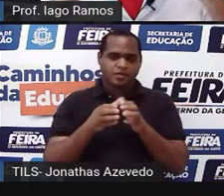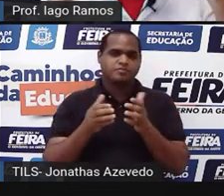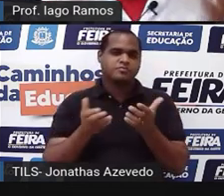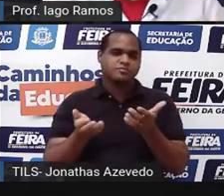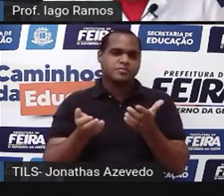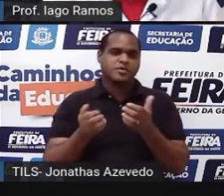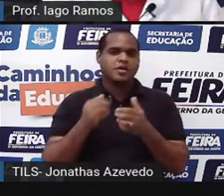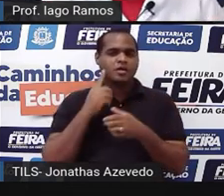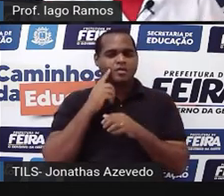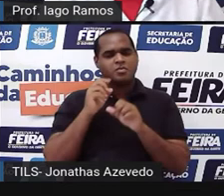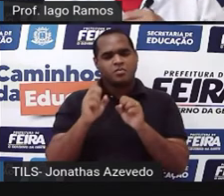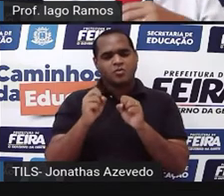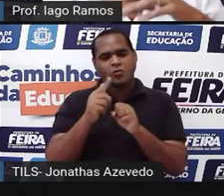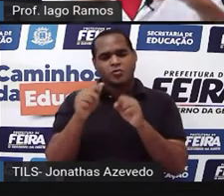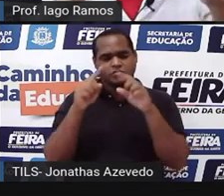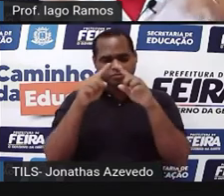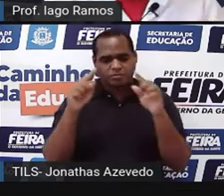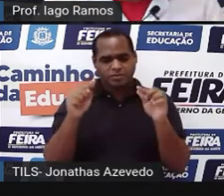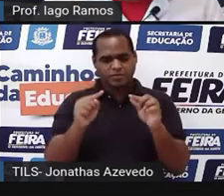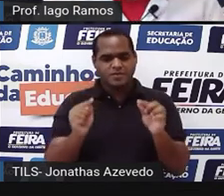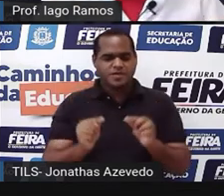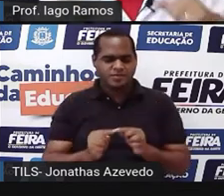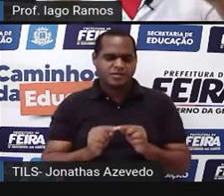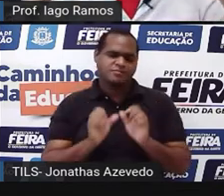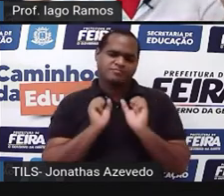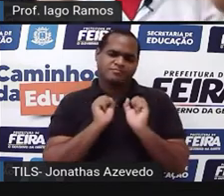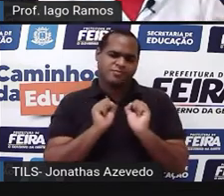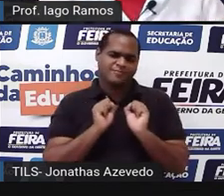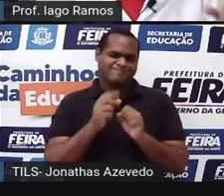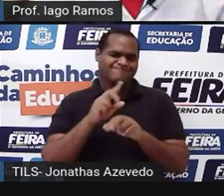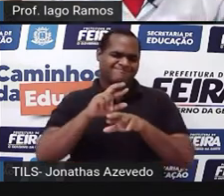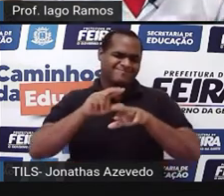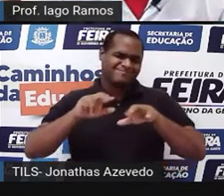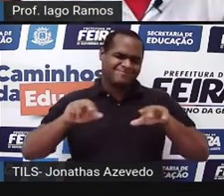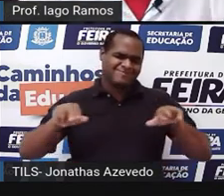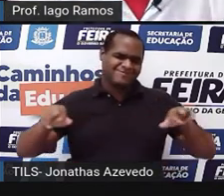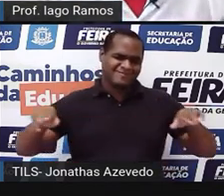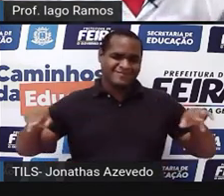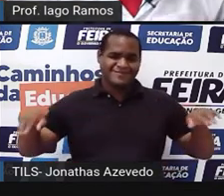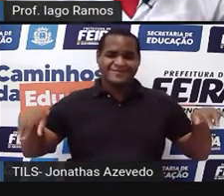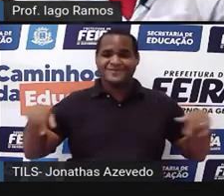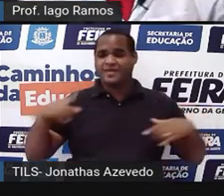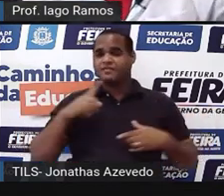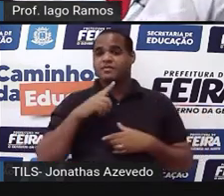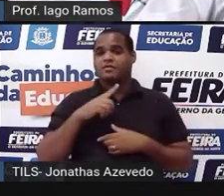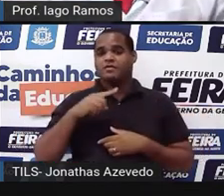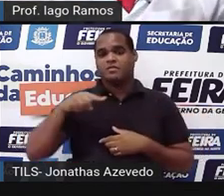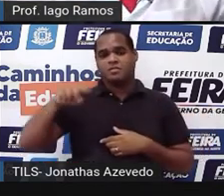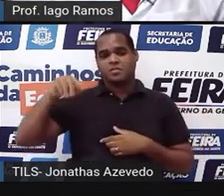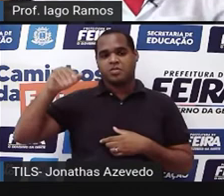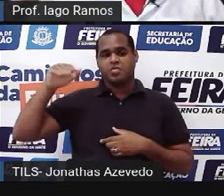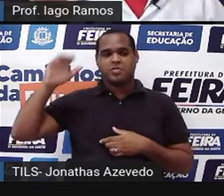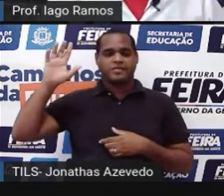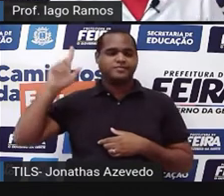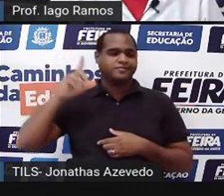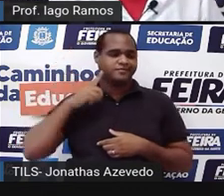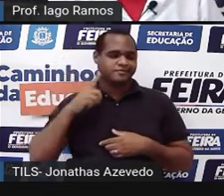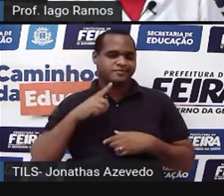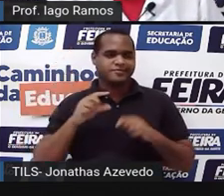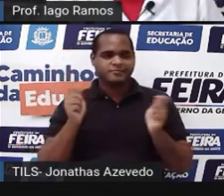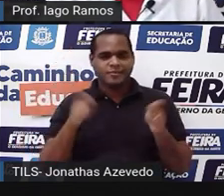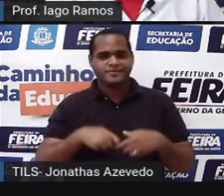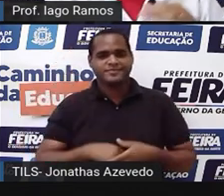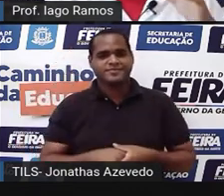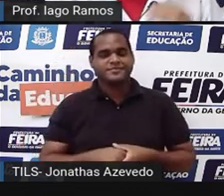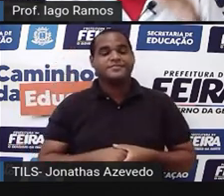qualquer pentágono, qualquer hexágono, heptágonos, octógonos, eneágonos e por aí vai, tá